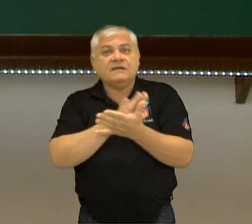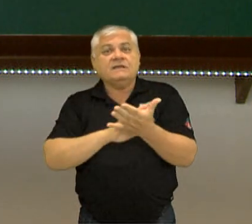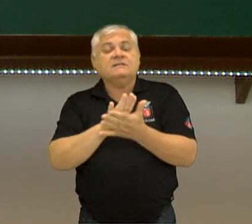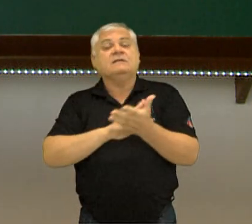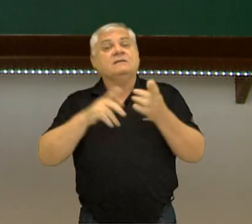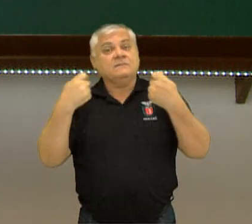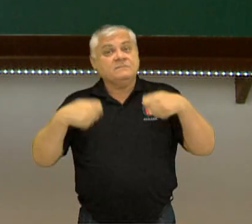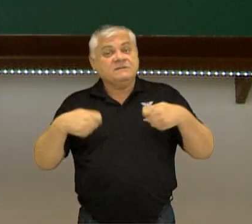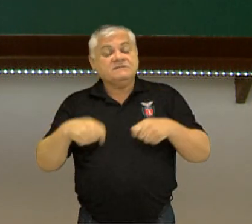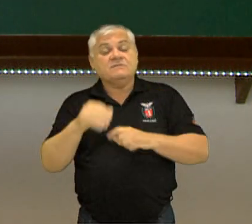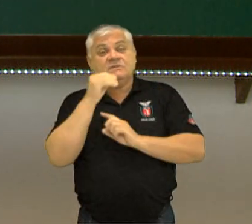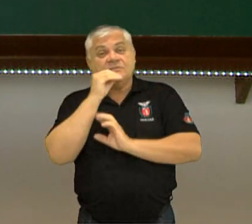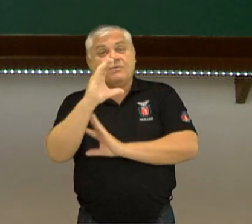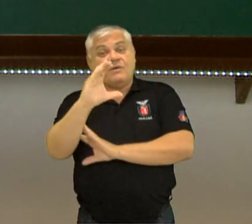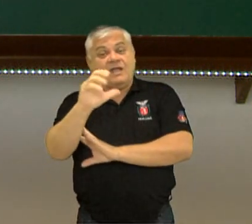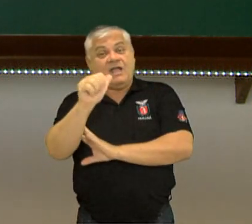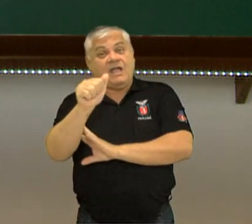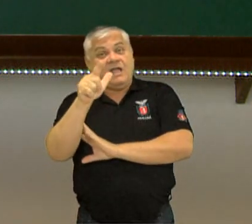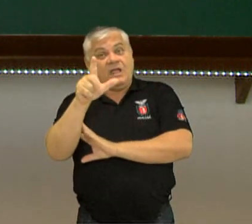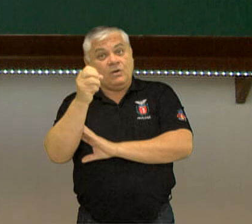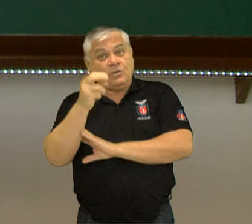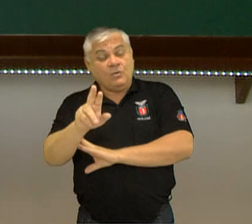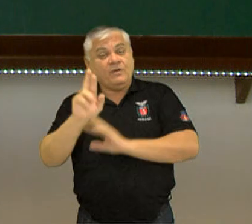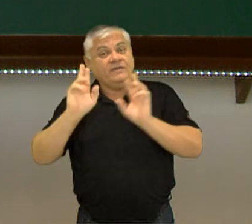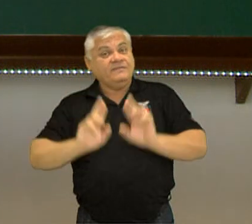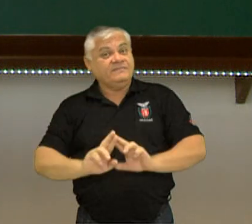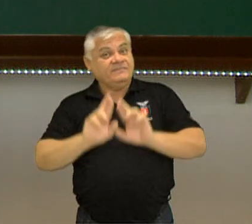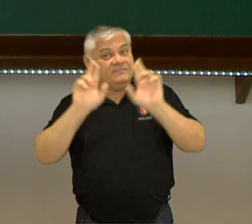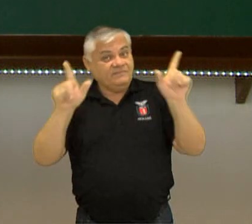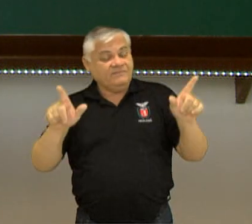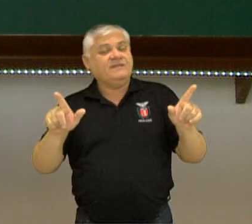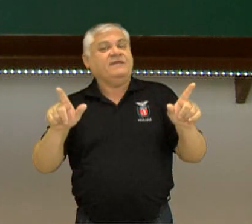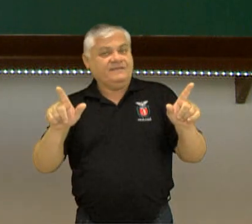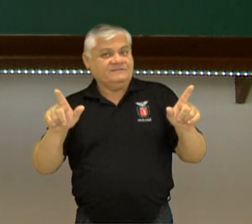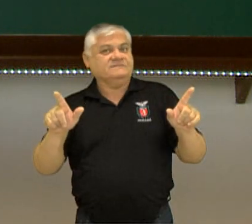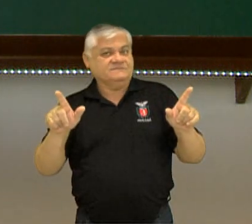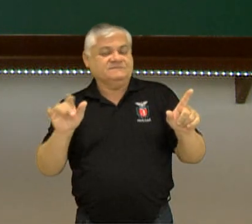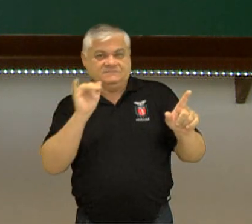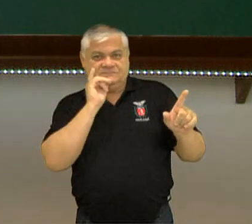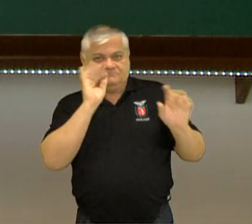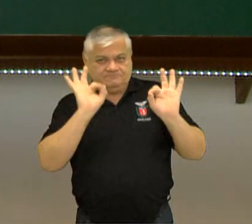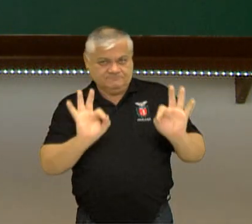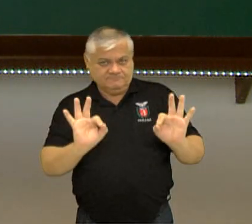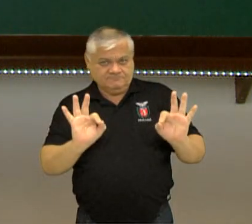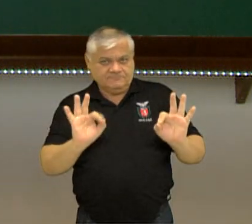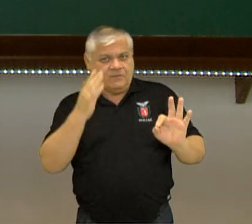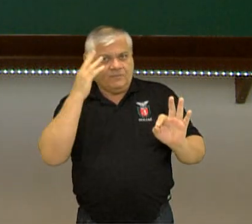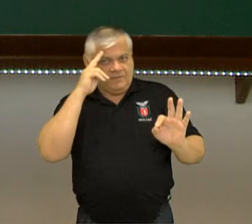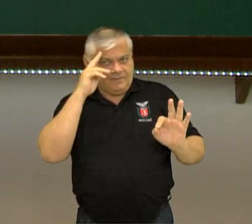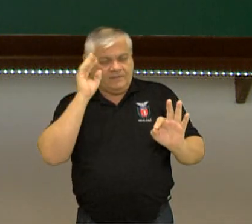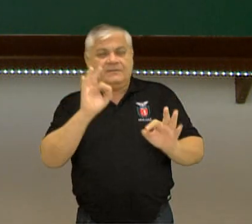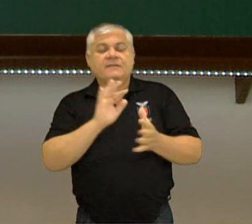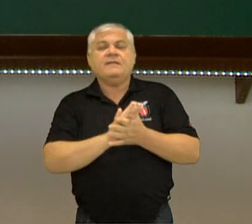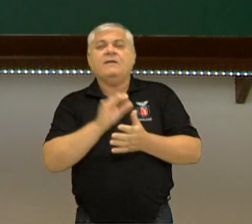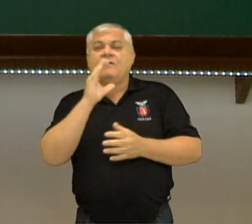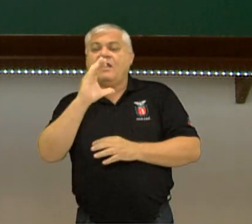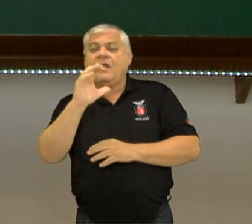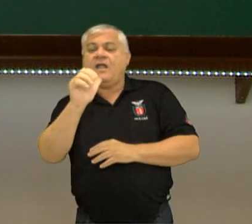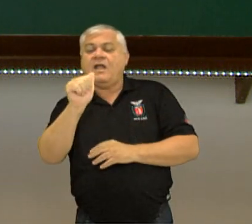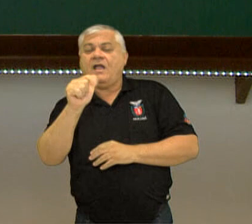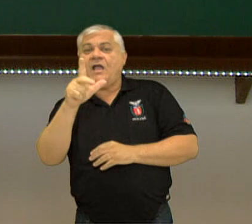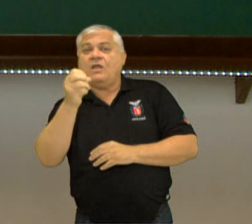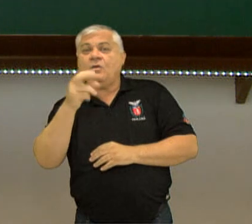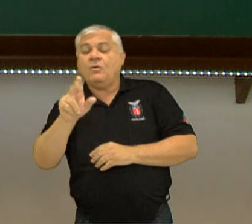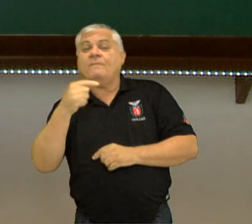o conceito de calor é diferente do que nós falamos no nosso dia a dia. Beleza? Lembre-se, para ter calor, tem